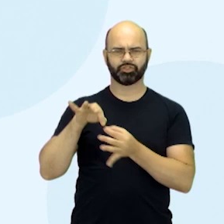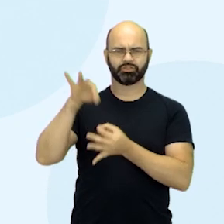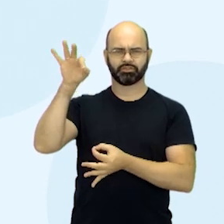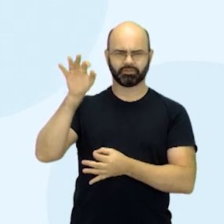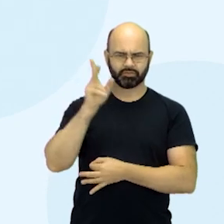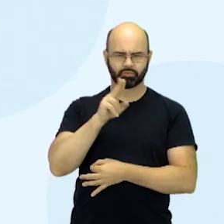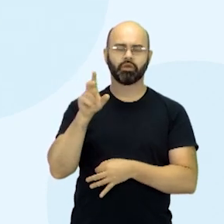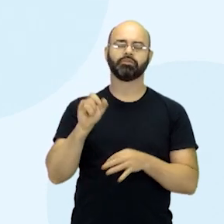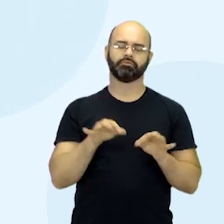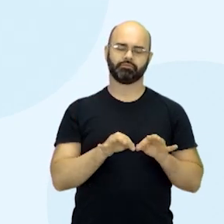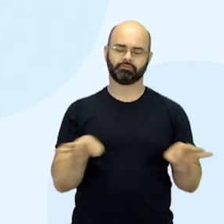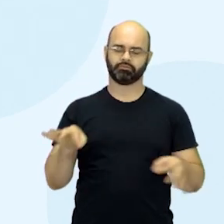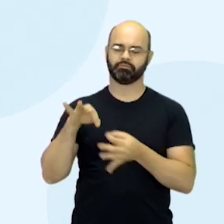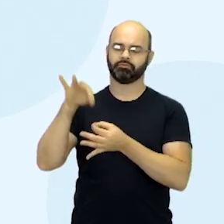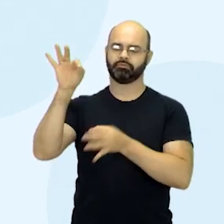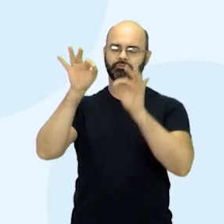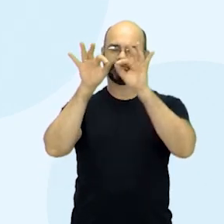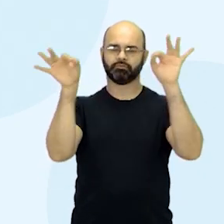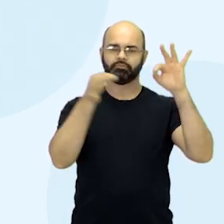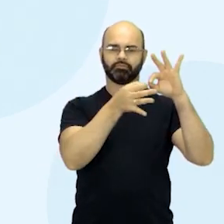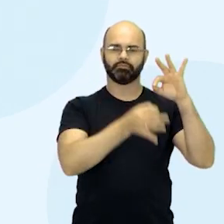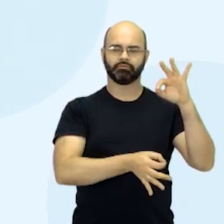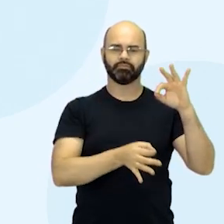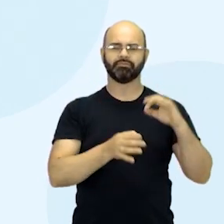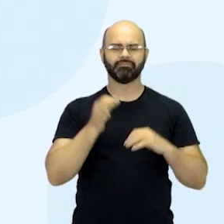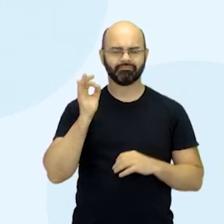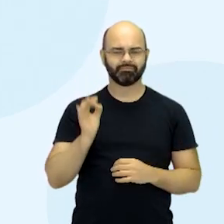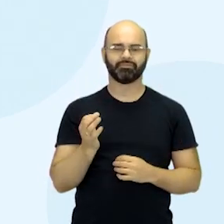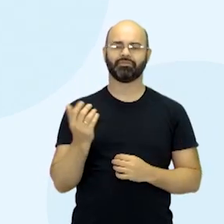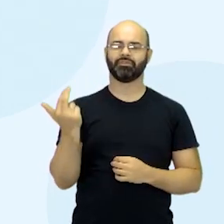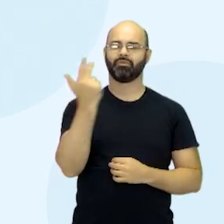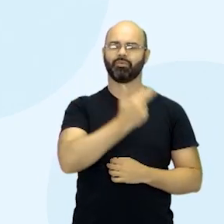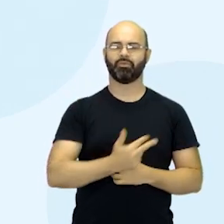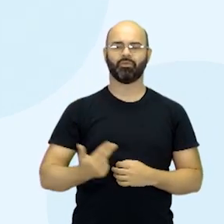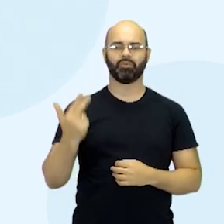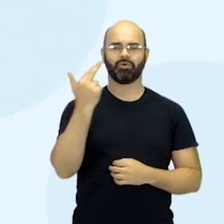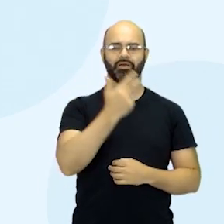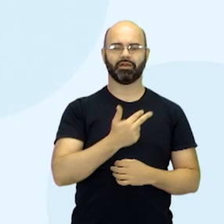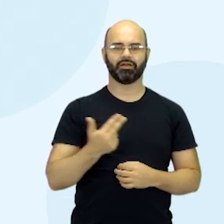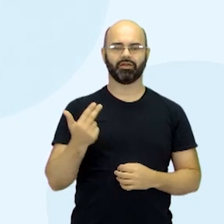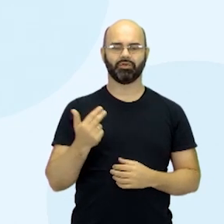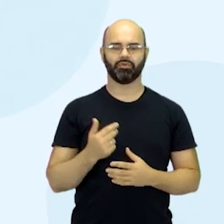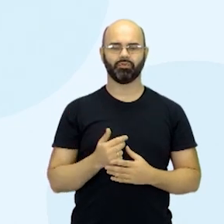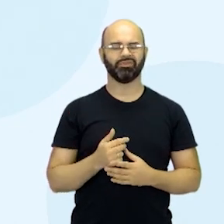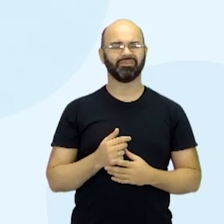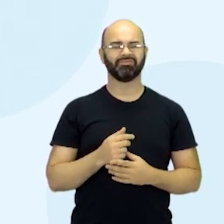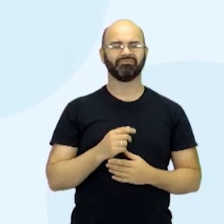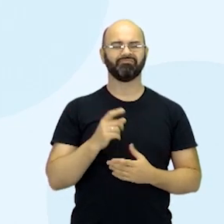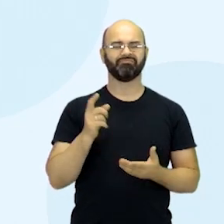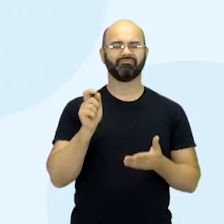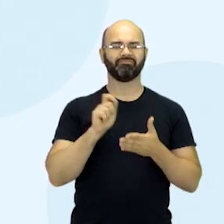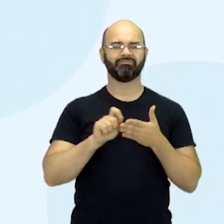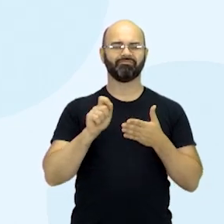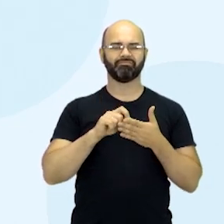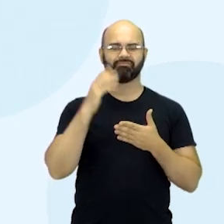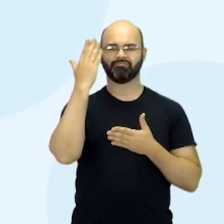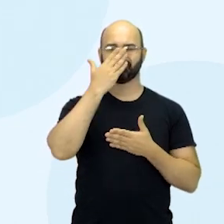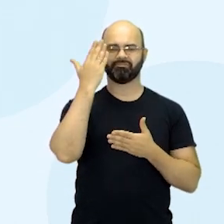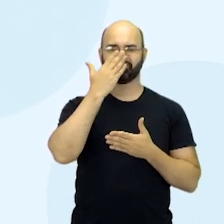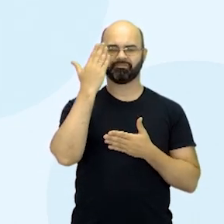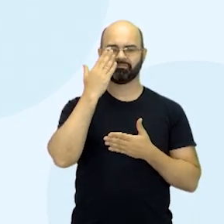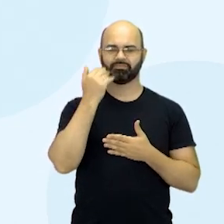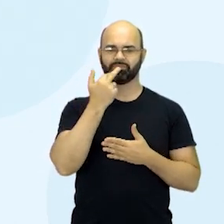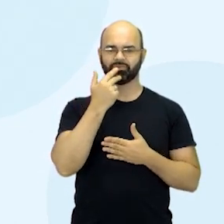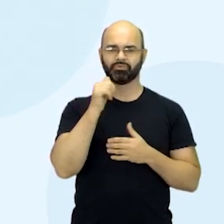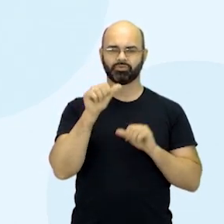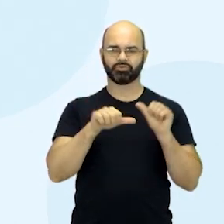4 são iguais. As 4 medidas aqui, deixa eu colocar caneta, senão não escreve, né, Vivi? Fica ruim, né? Escrever com marca-texto não dá, né? Deixa eu ver que cor